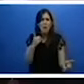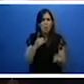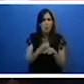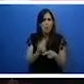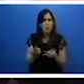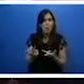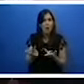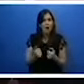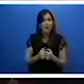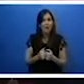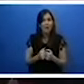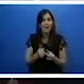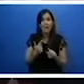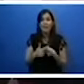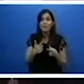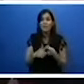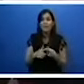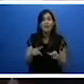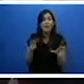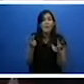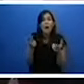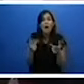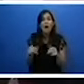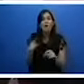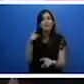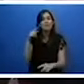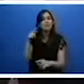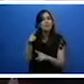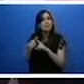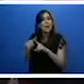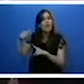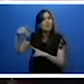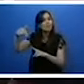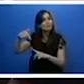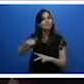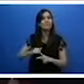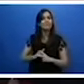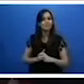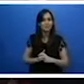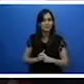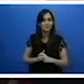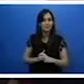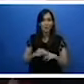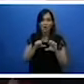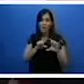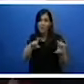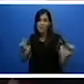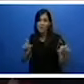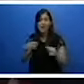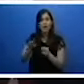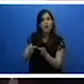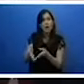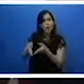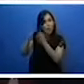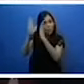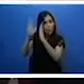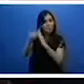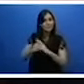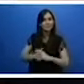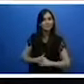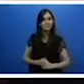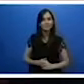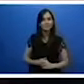mesma coisa. É porque eu olhei na mesma tabuada. Eu olhei na coluna e olhei na linha.